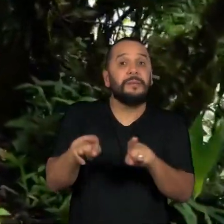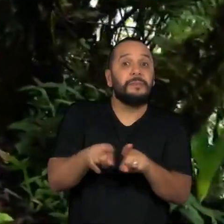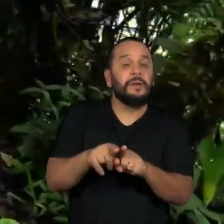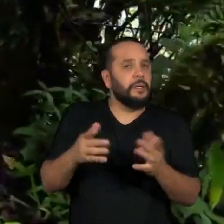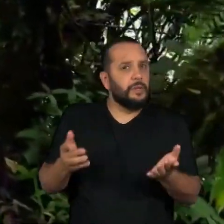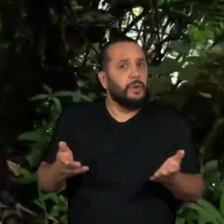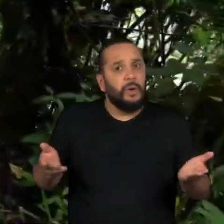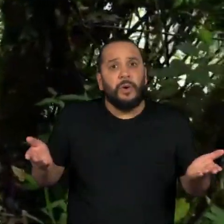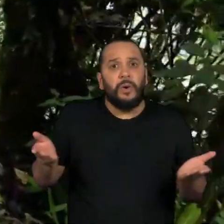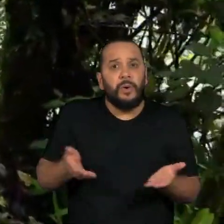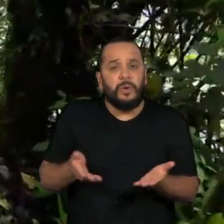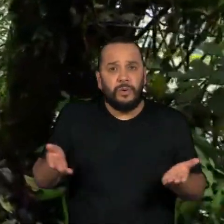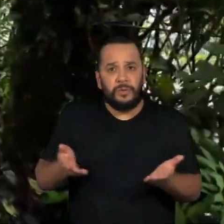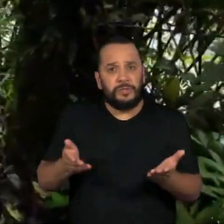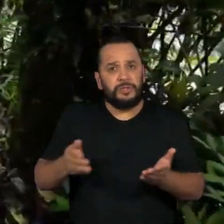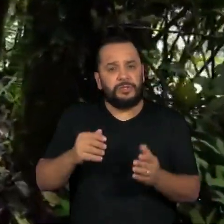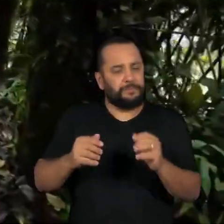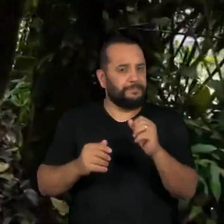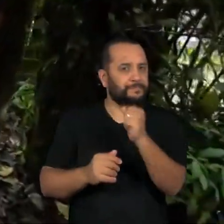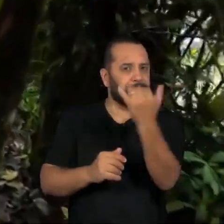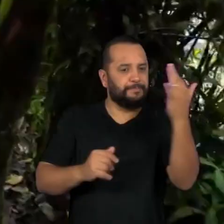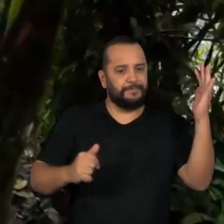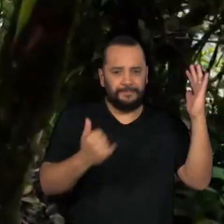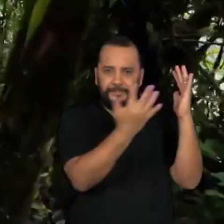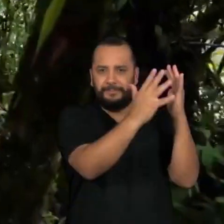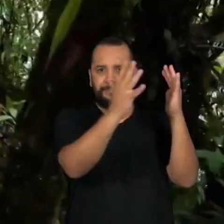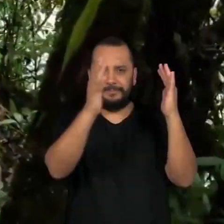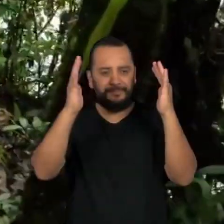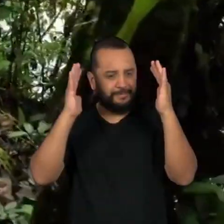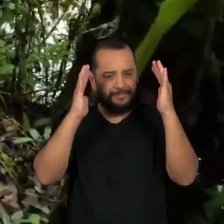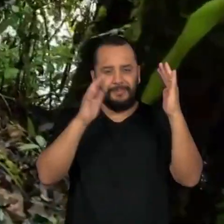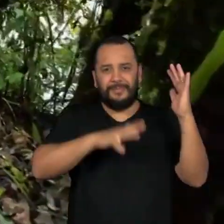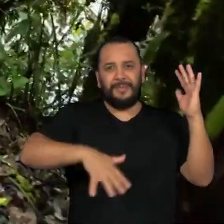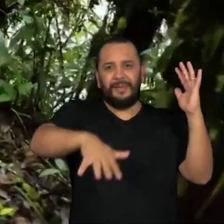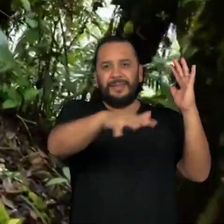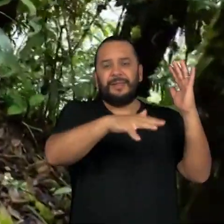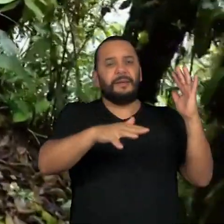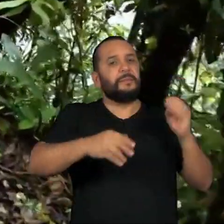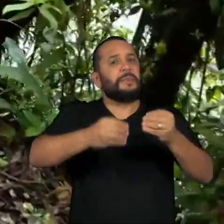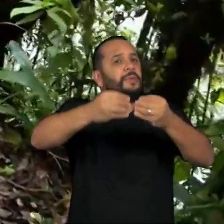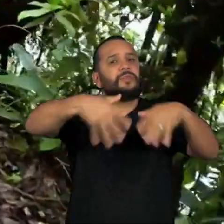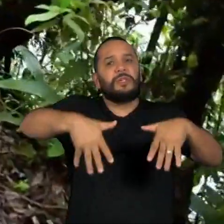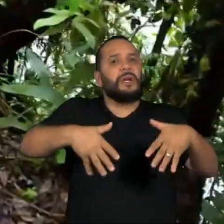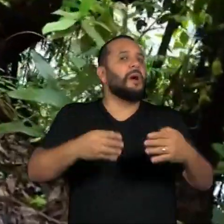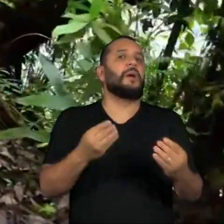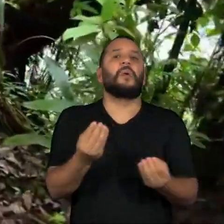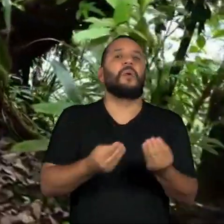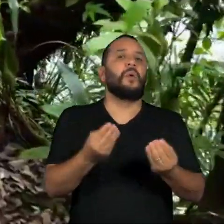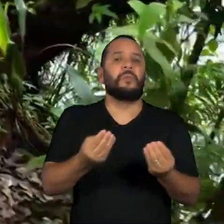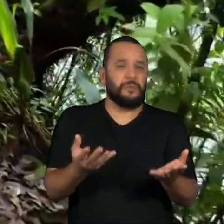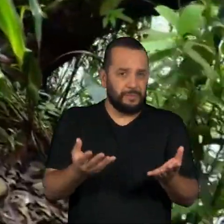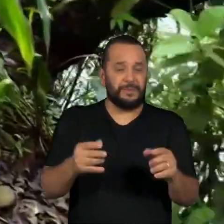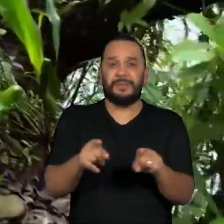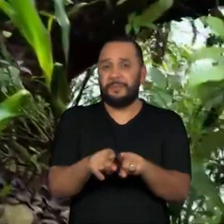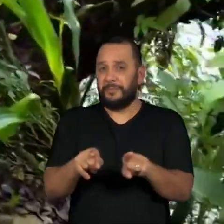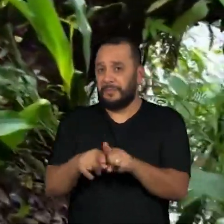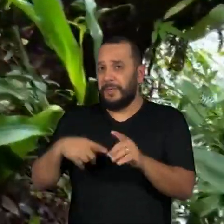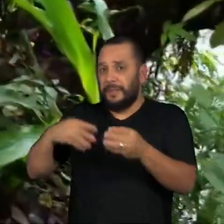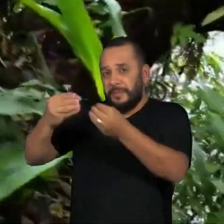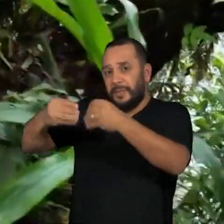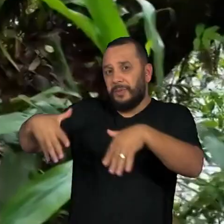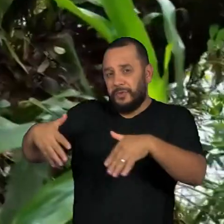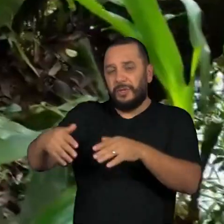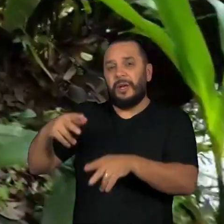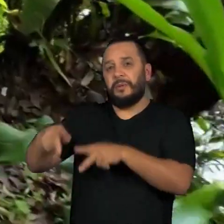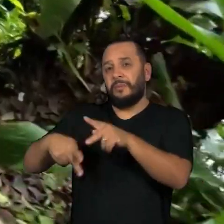ambientais prestados pela floresta amazônica podem ser afetados e quais os efeitos sobre as populações